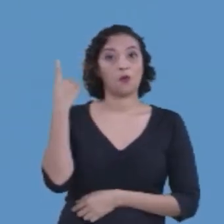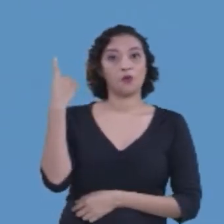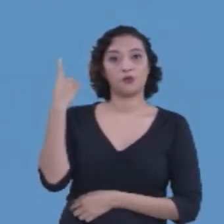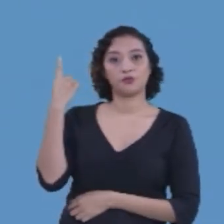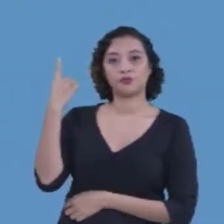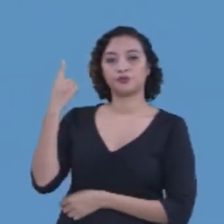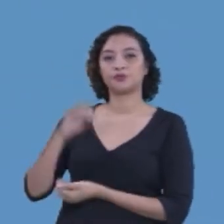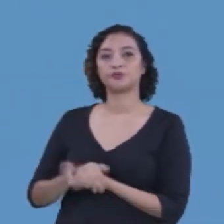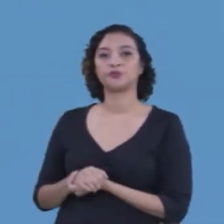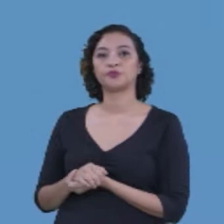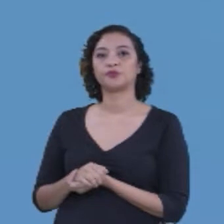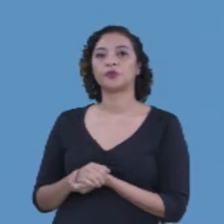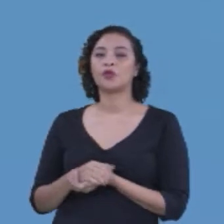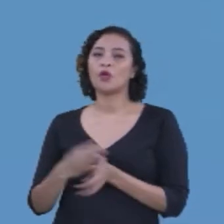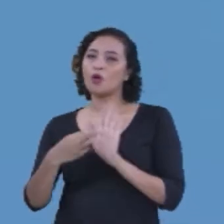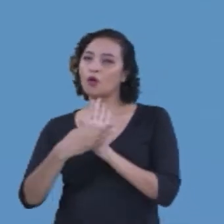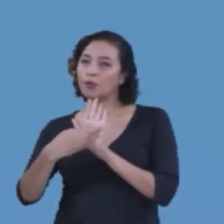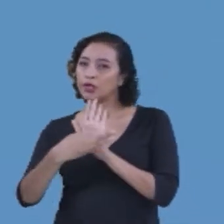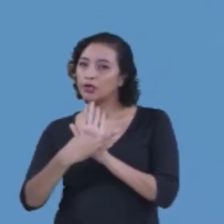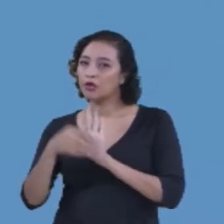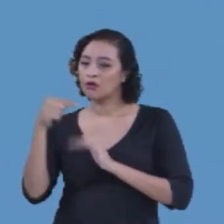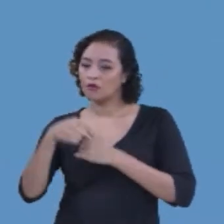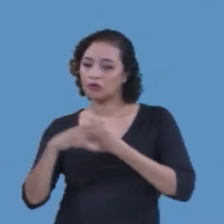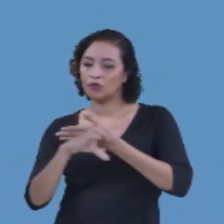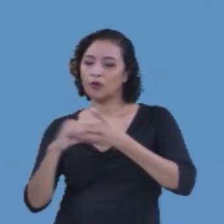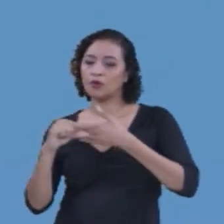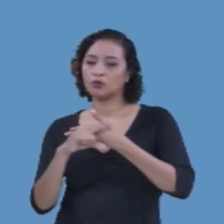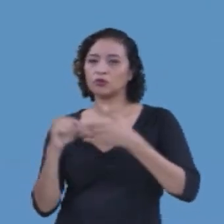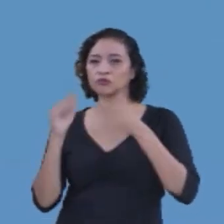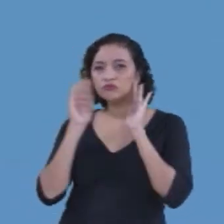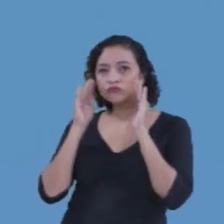Opinião do autor em relação ao fato.